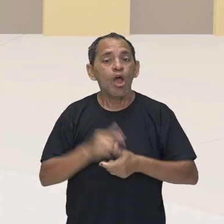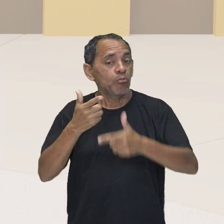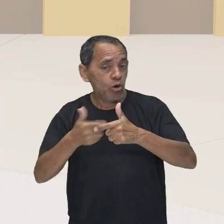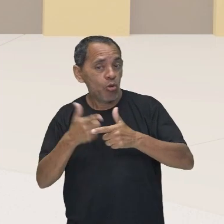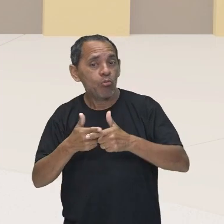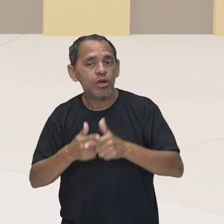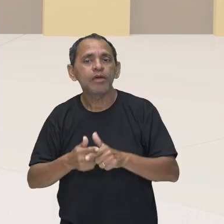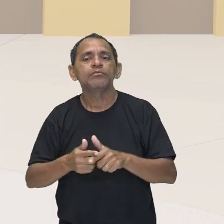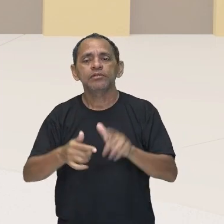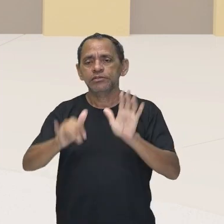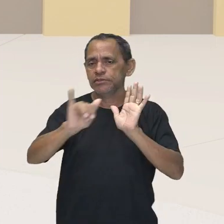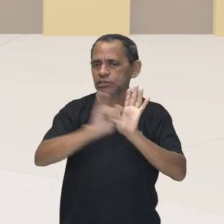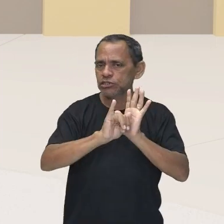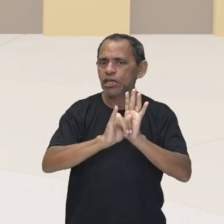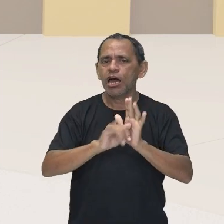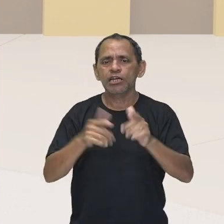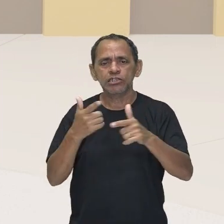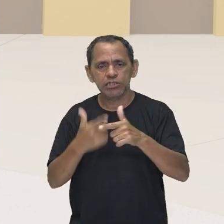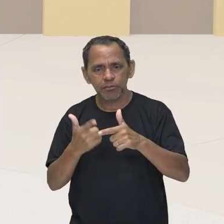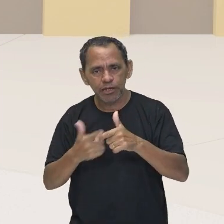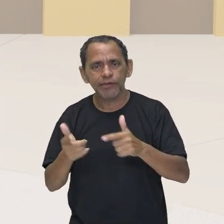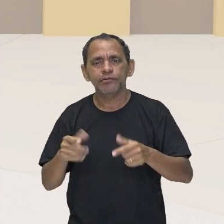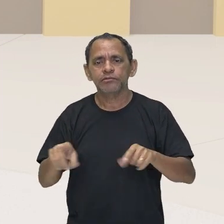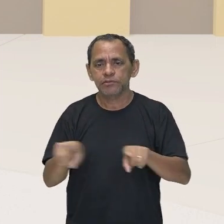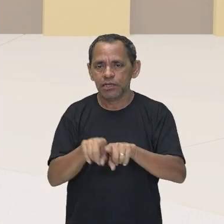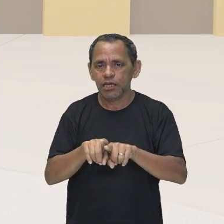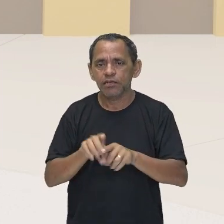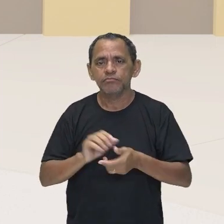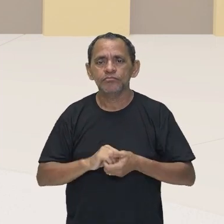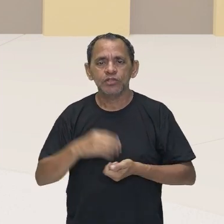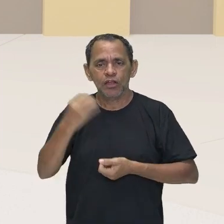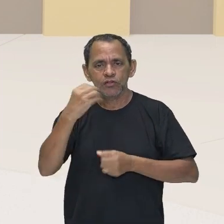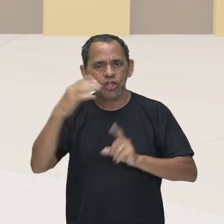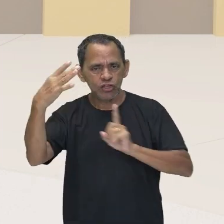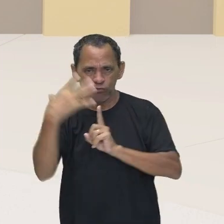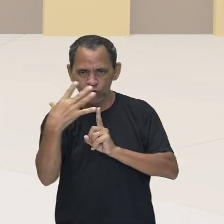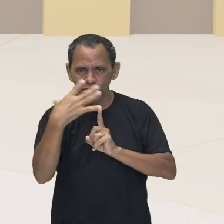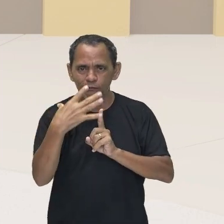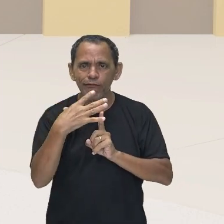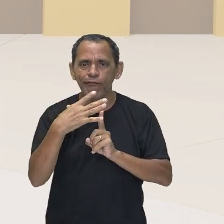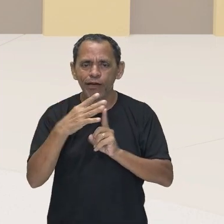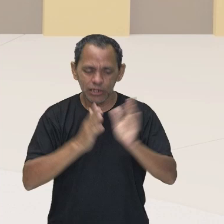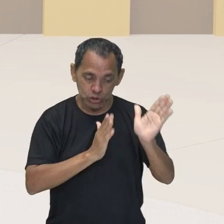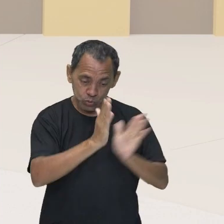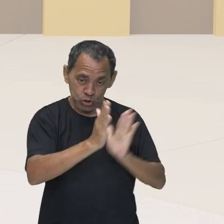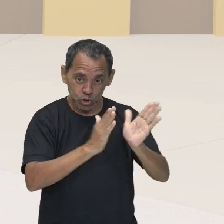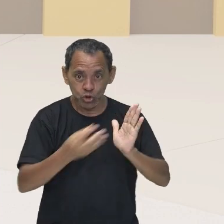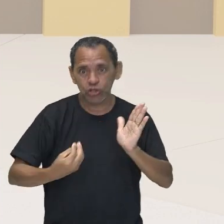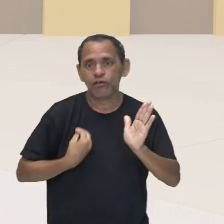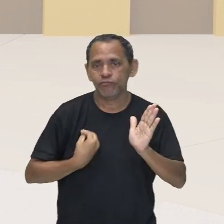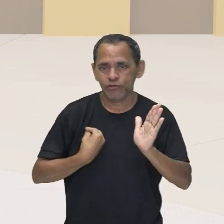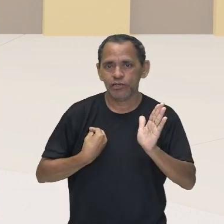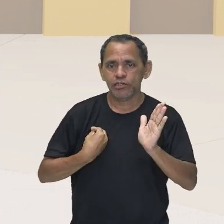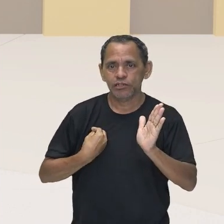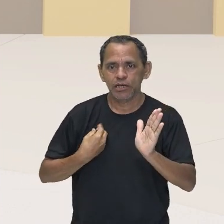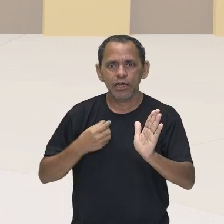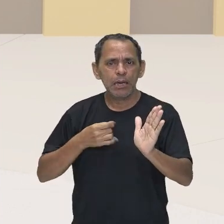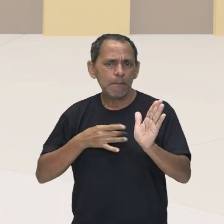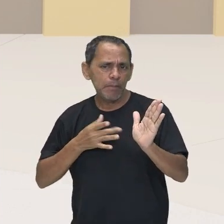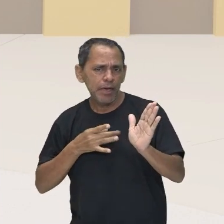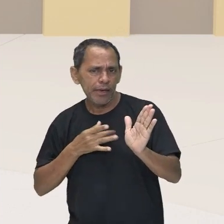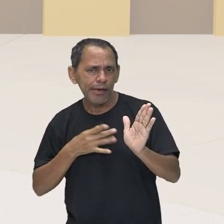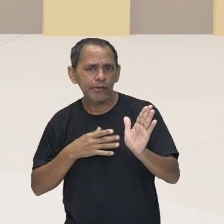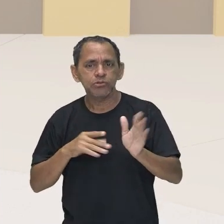Ser influenciável, essa é uma fragilidade dessa fase da vida. A negação do medo. Não, eu não tenho